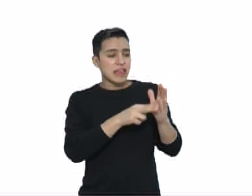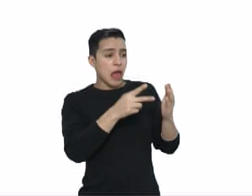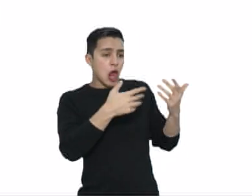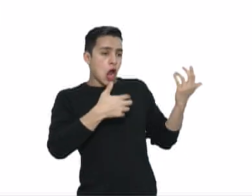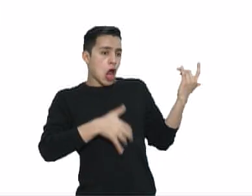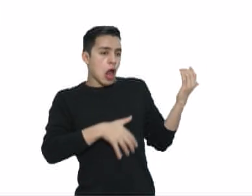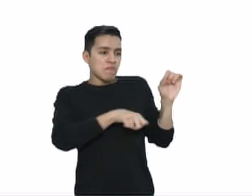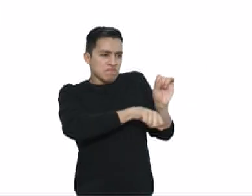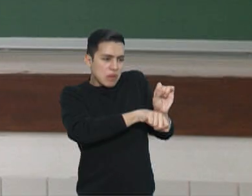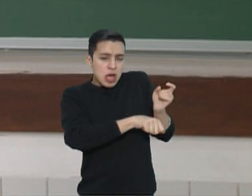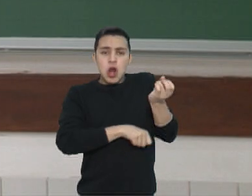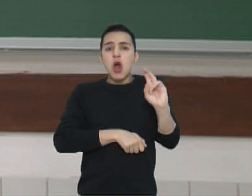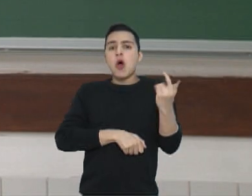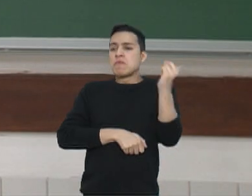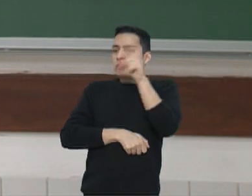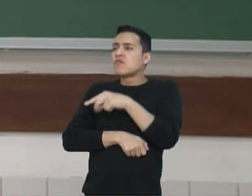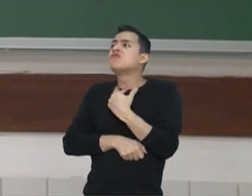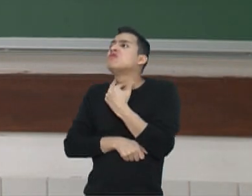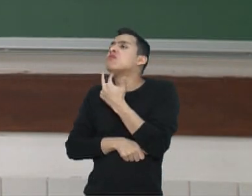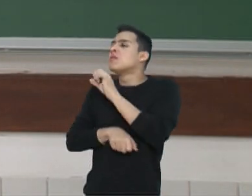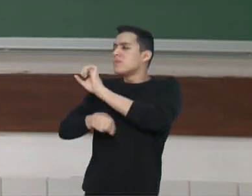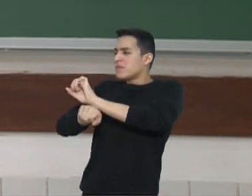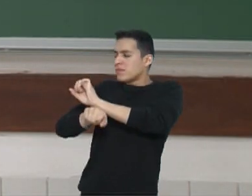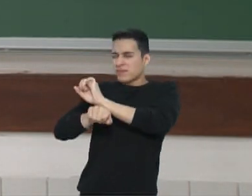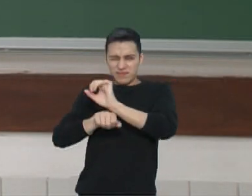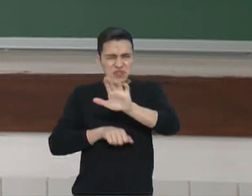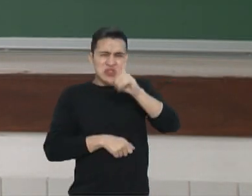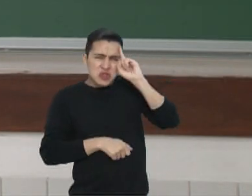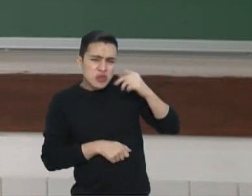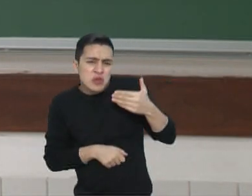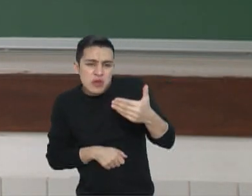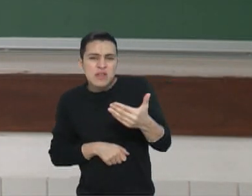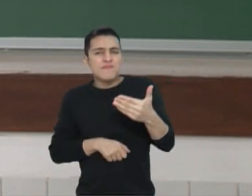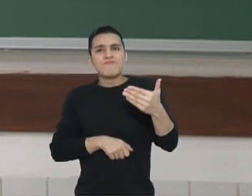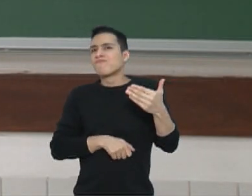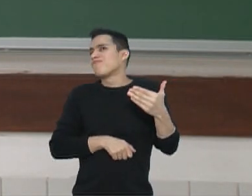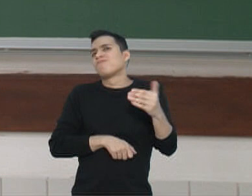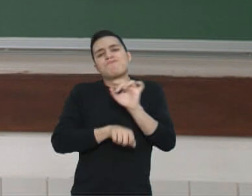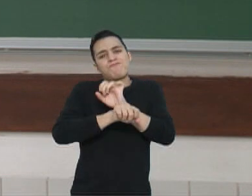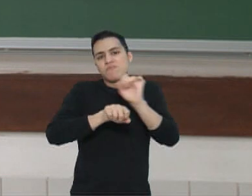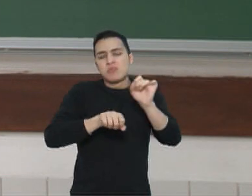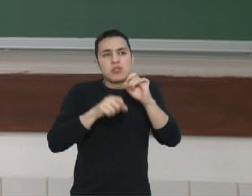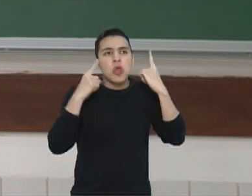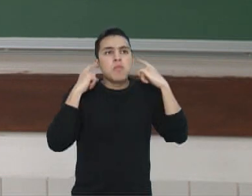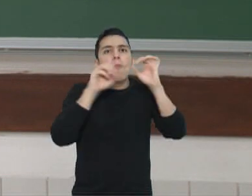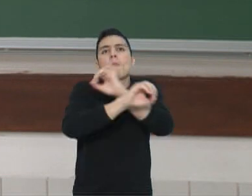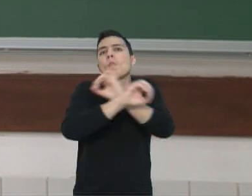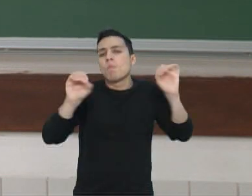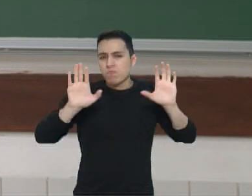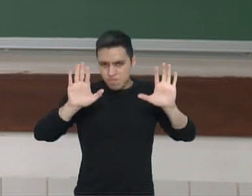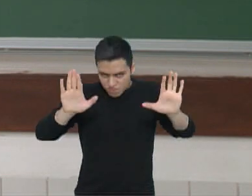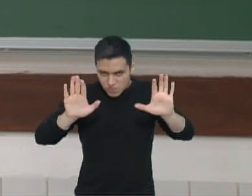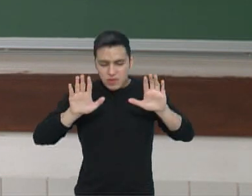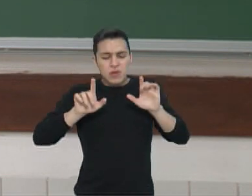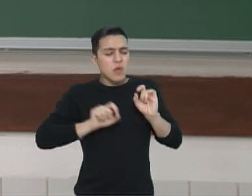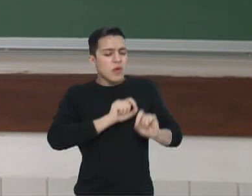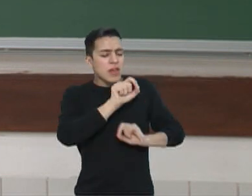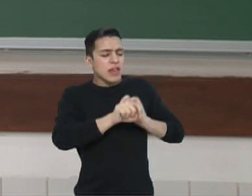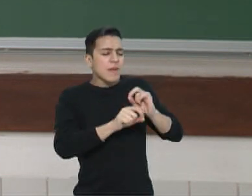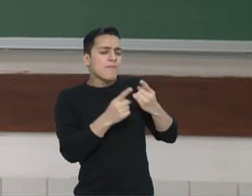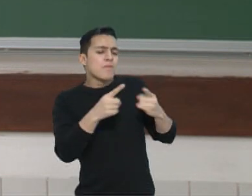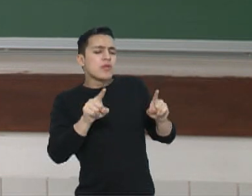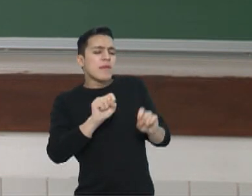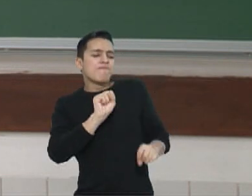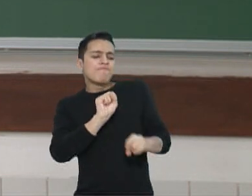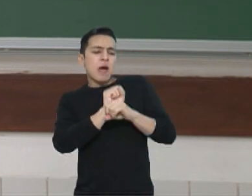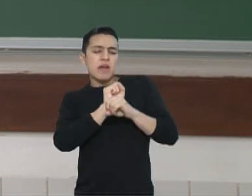voz. Na verdade, no nosso cotidiano é muito difícil a gente ter uma ausência total de sons. Mas o que é chamado de pausa em uma